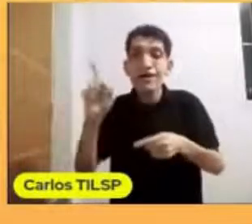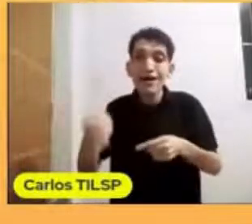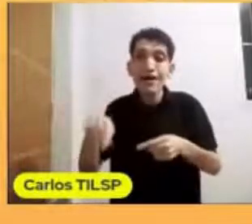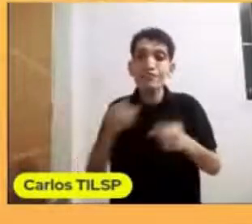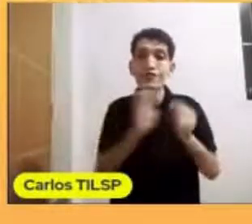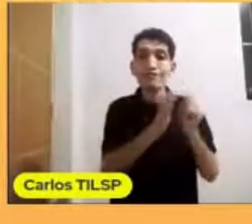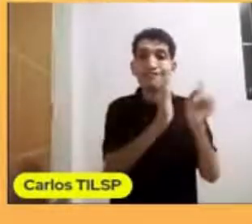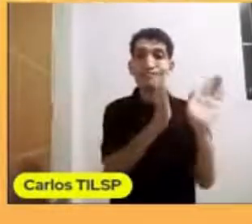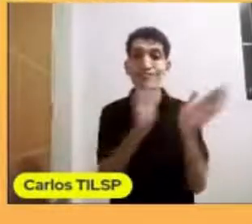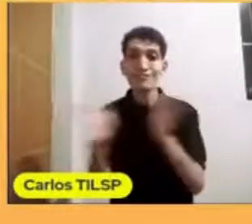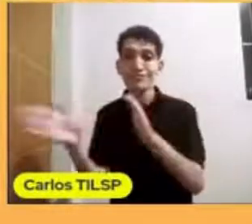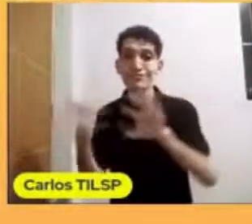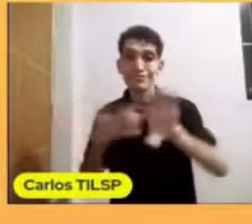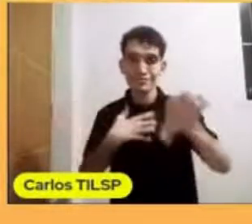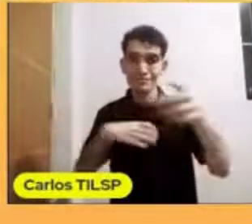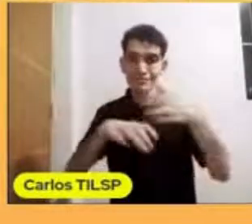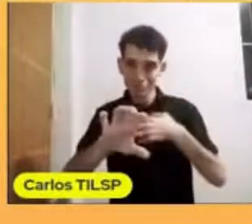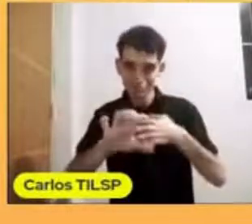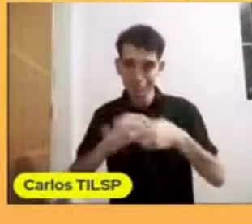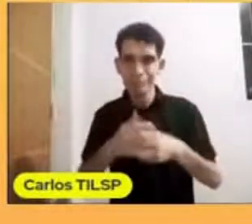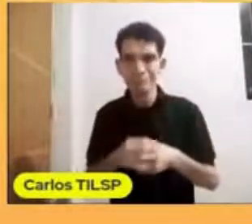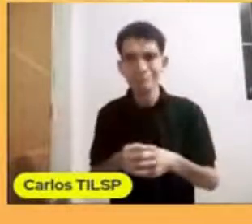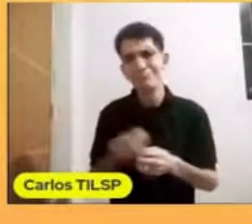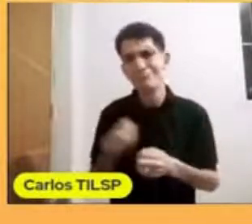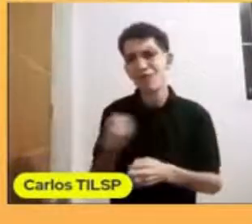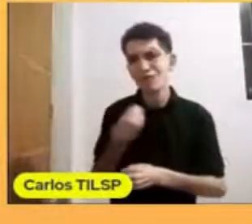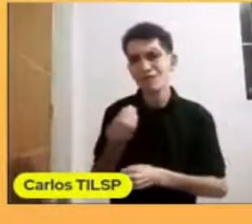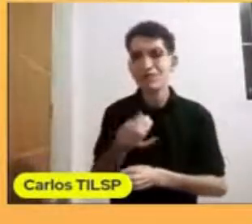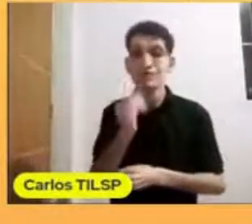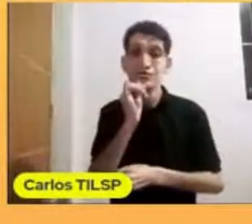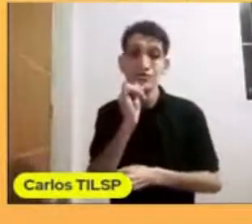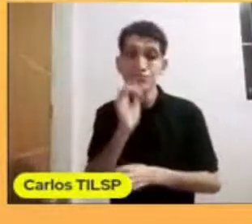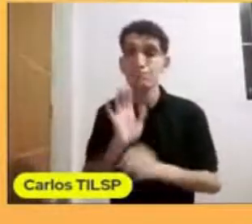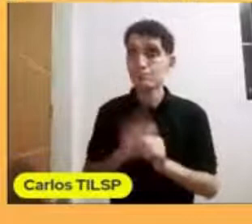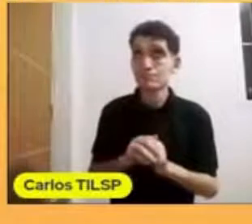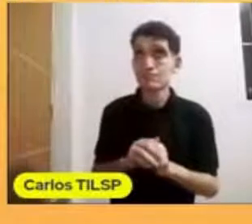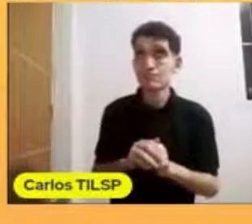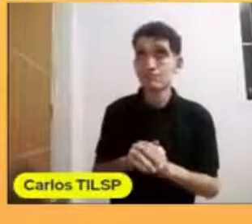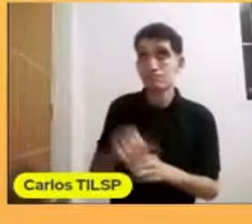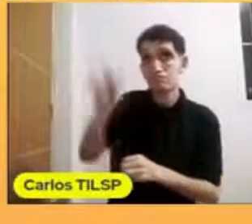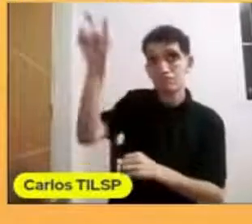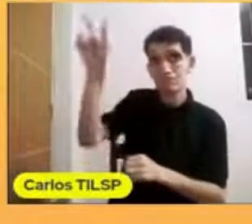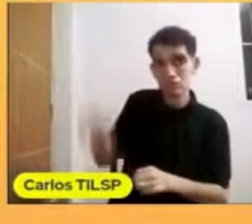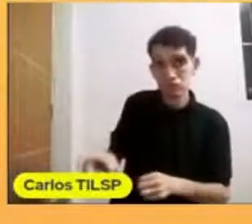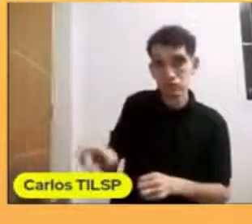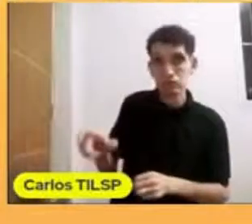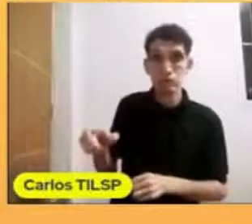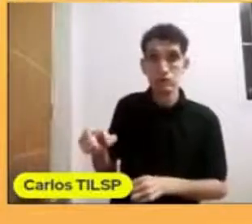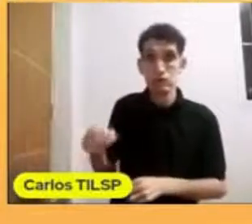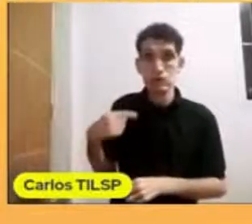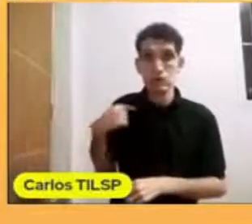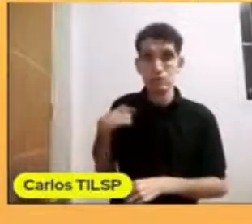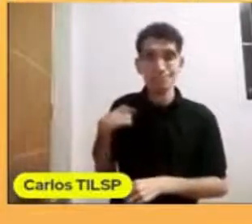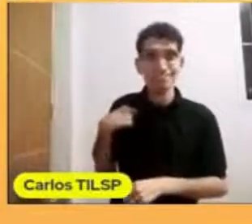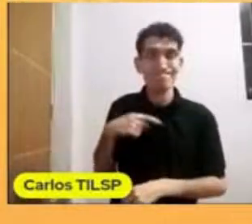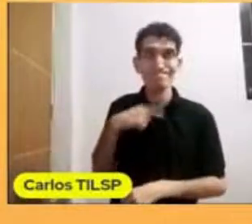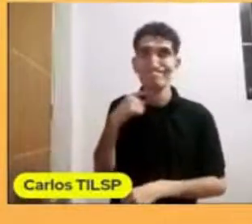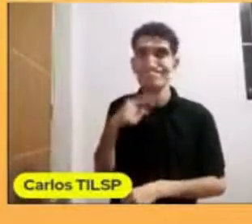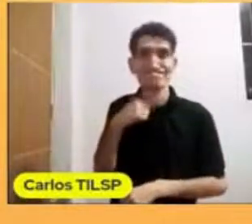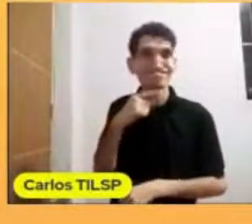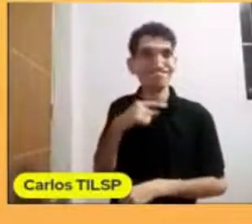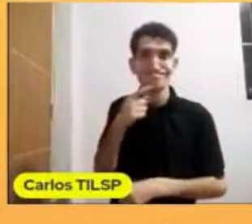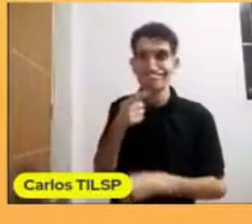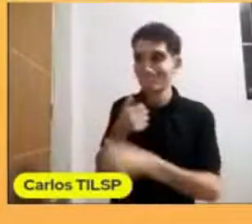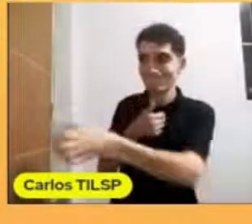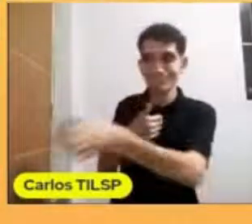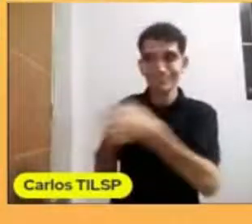empatia por conta de uma questão, por exemplo, de uma pessoa que a gente não conseguiria, por exemplo, colocar no